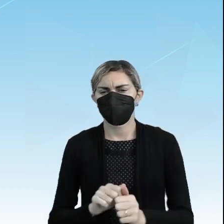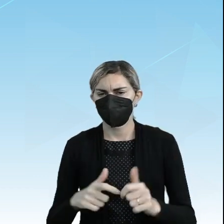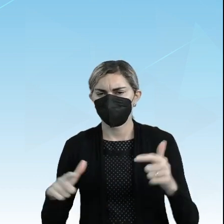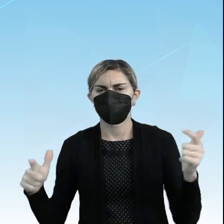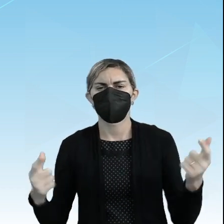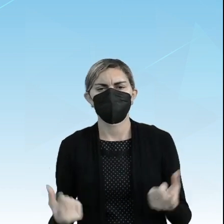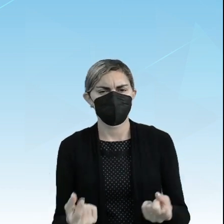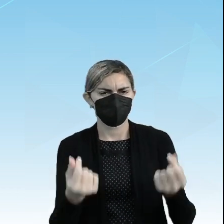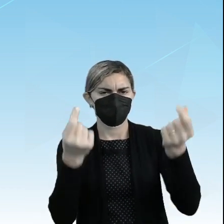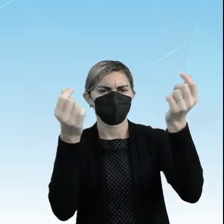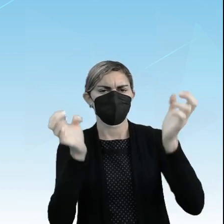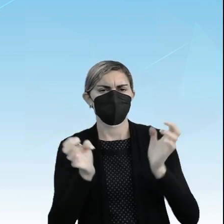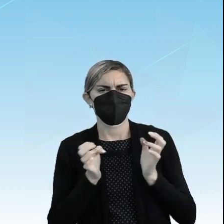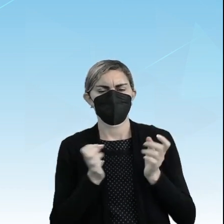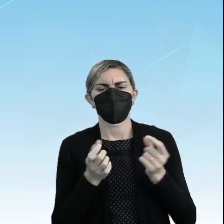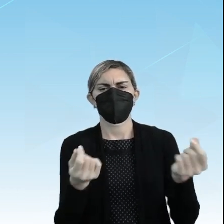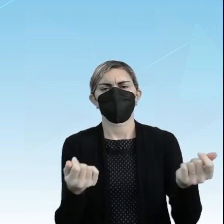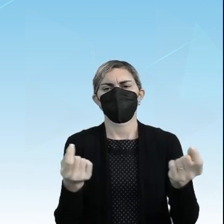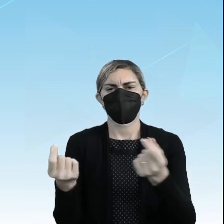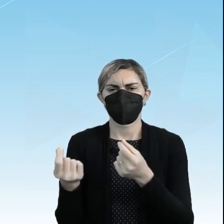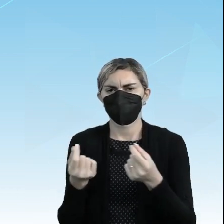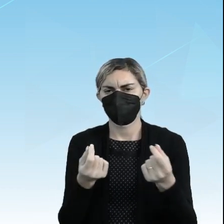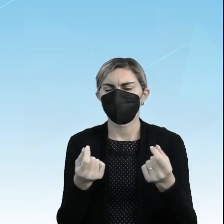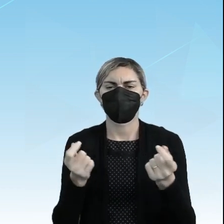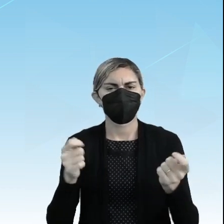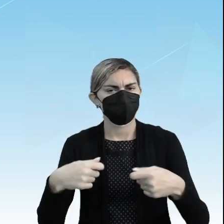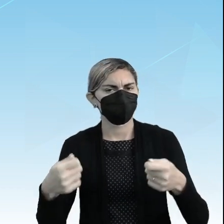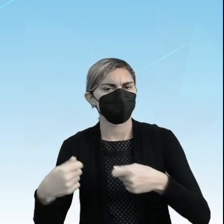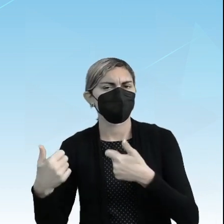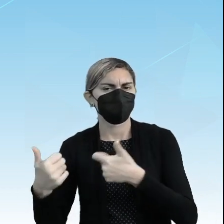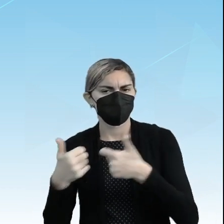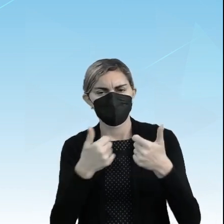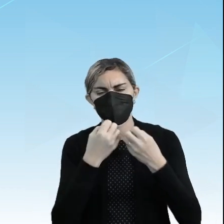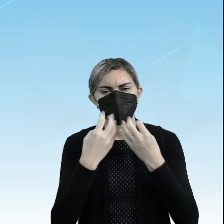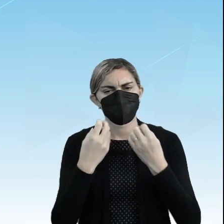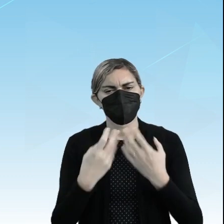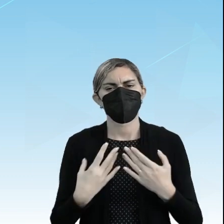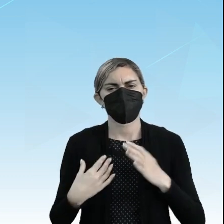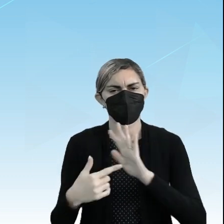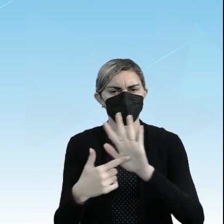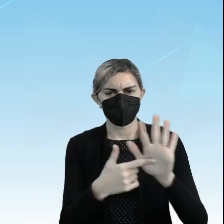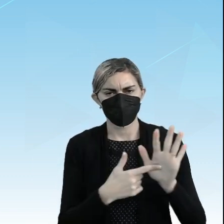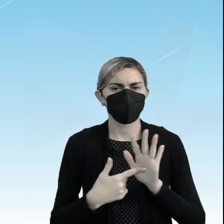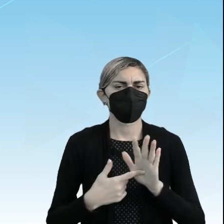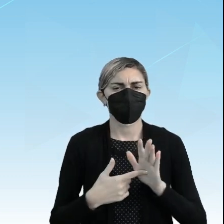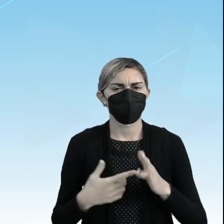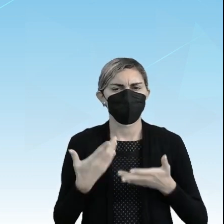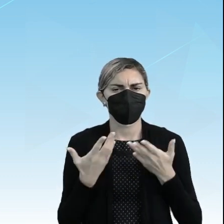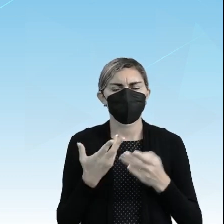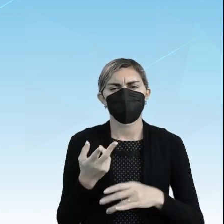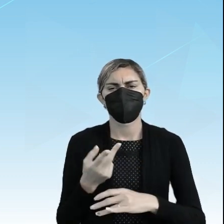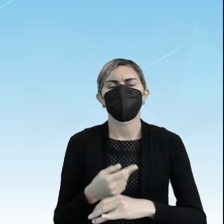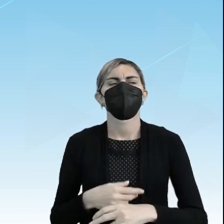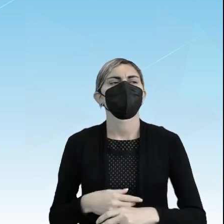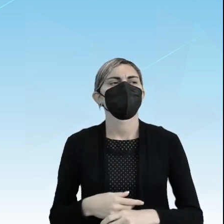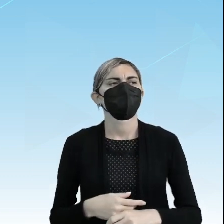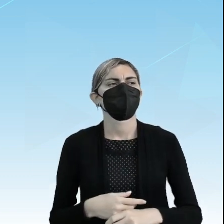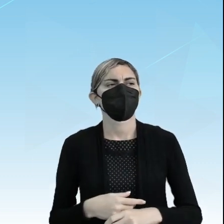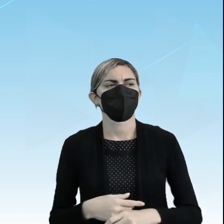suas riquezas nacionais, as suas condições favoráveis que atualmente apresentam para explorá-las.